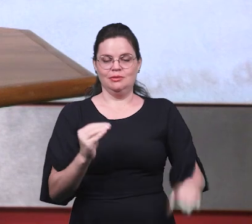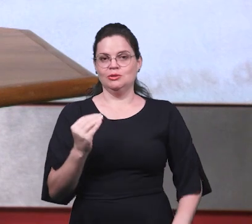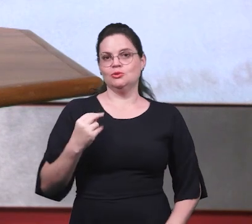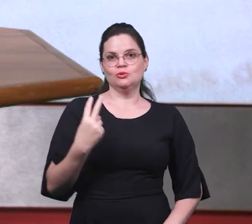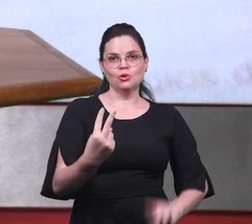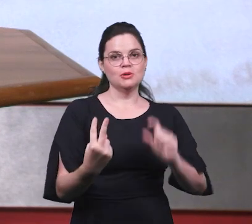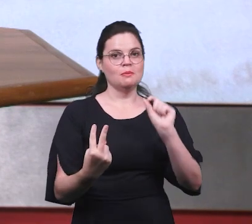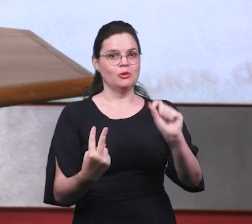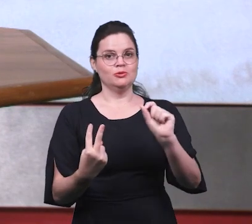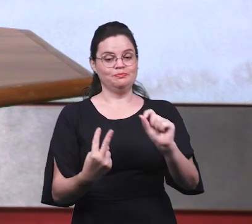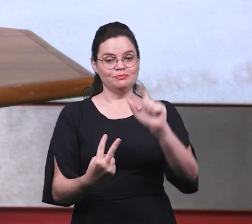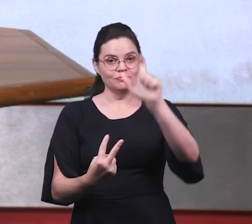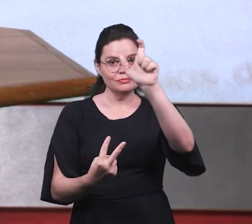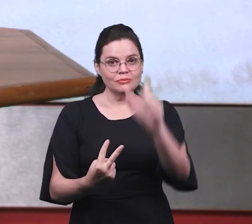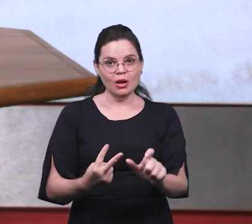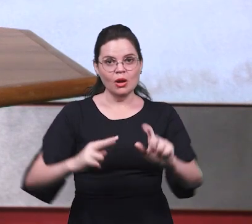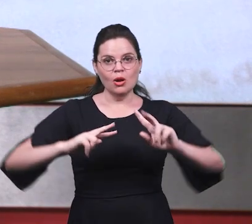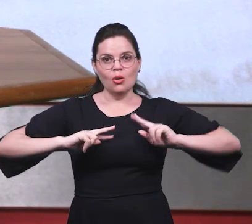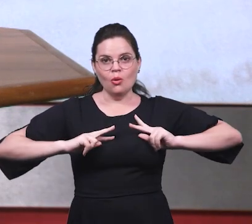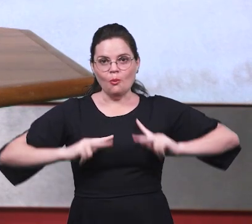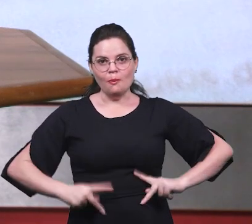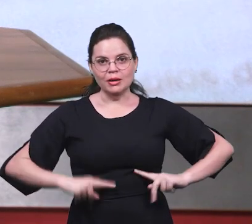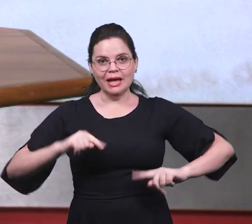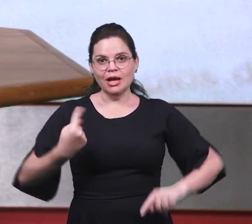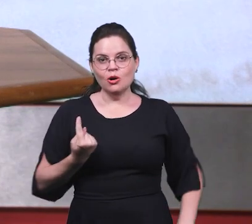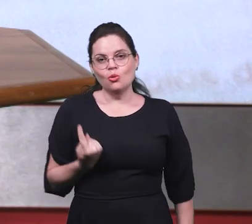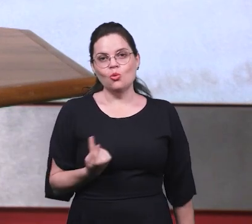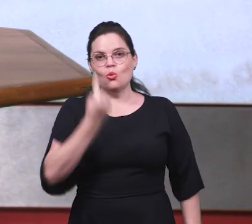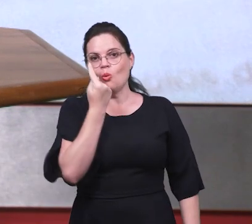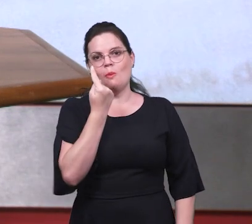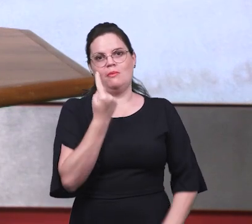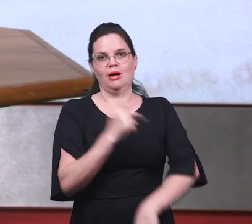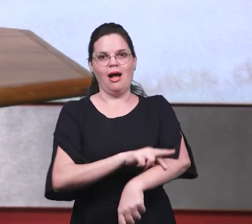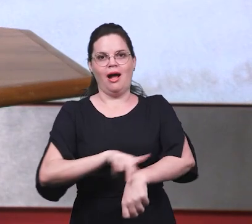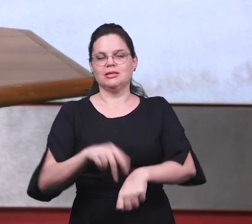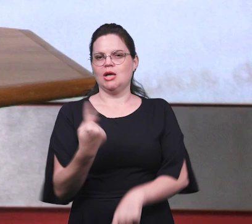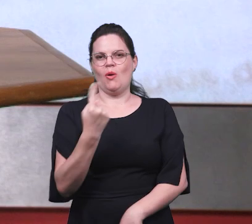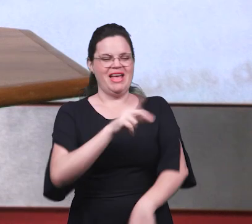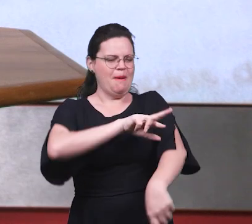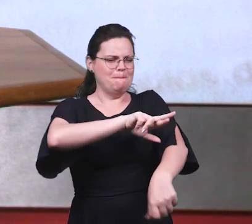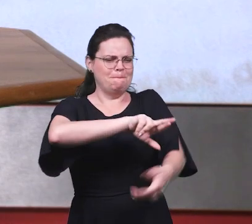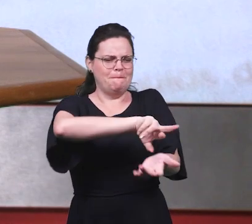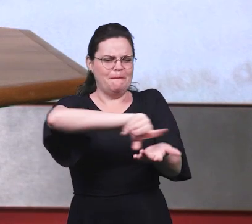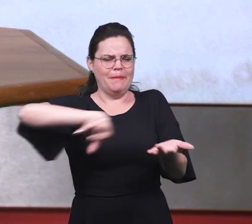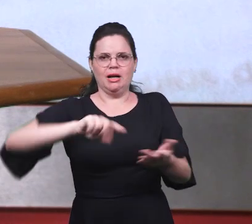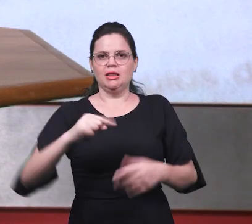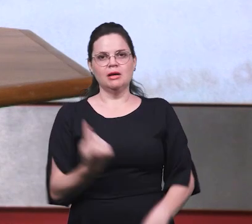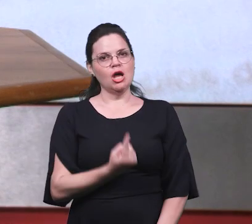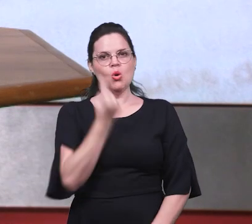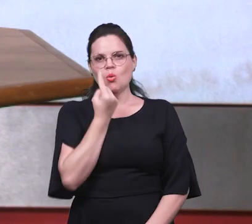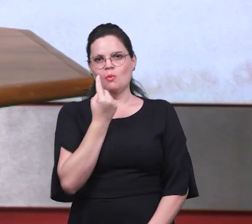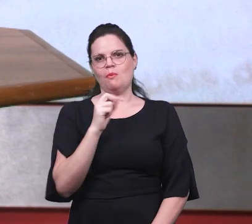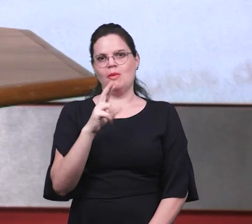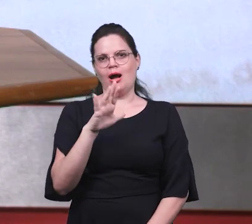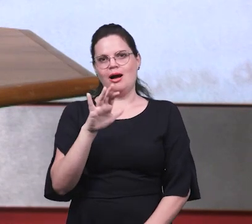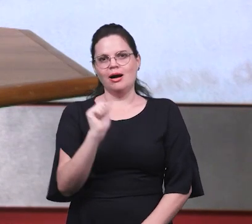os seres humanos, eles pertencem a apenas uma só raça, a raça humana.